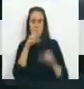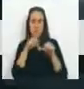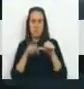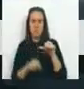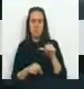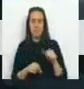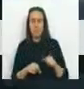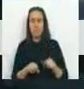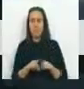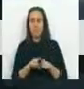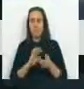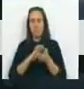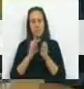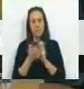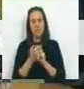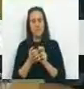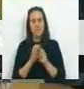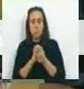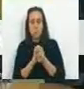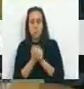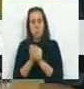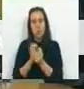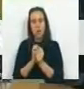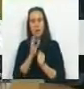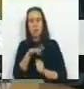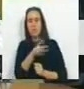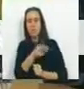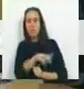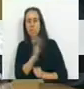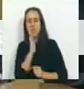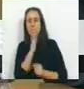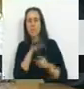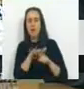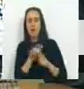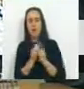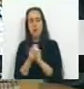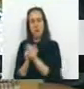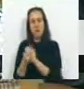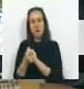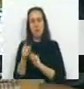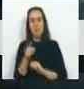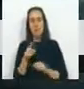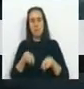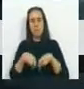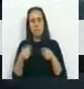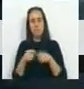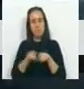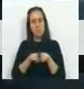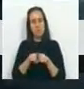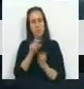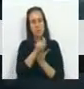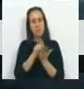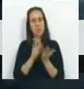discurso da plasticina, que se molda mais ou menos às circunstâncias de cada momento e à agenda partidária que o